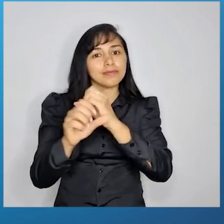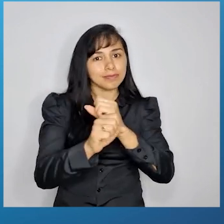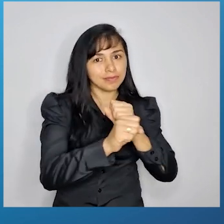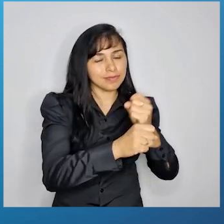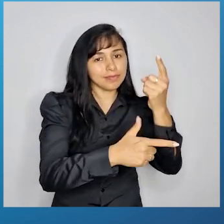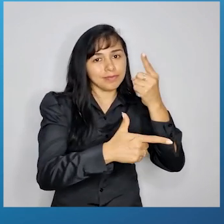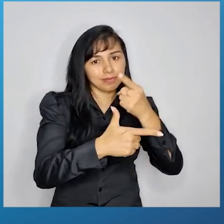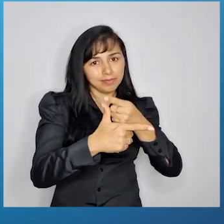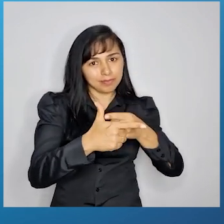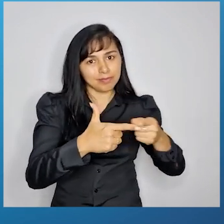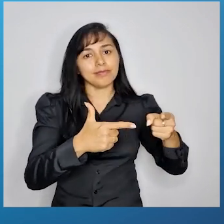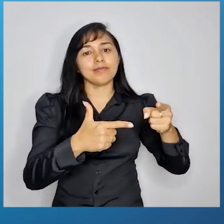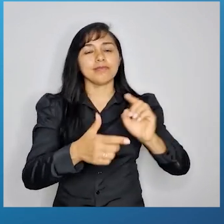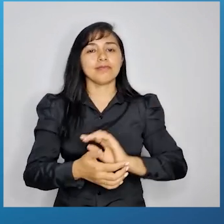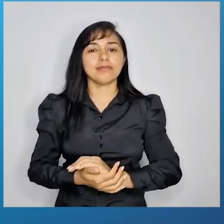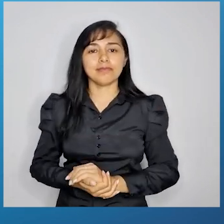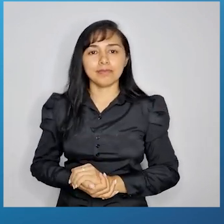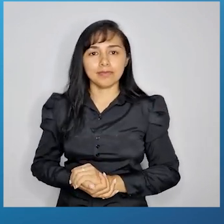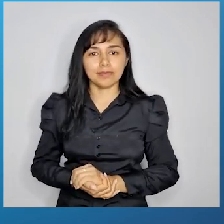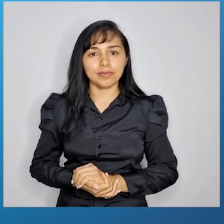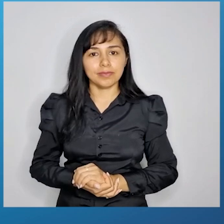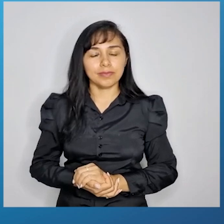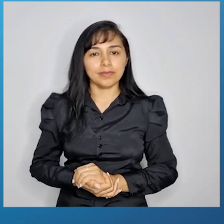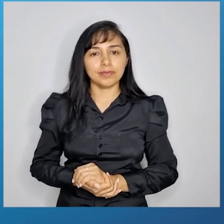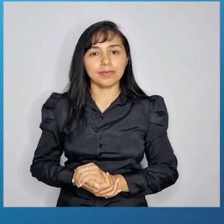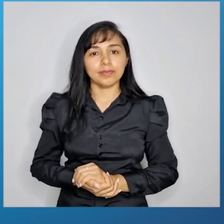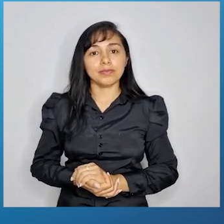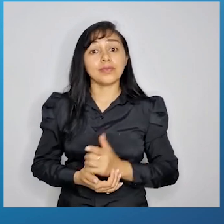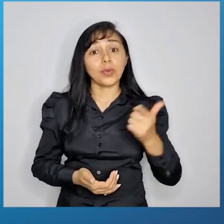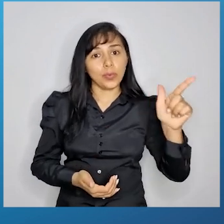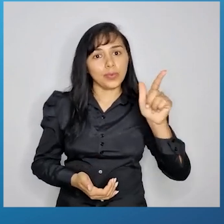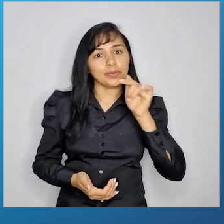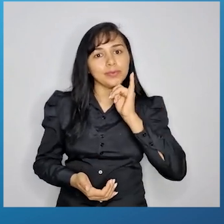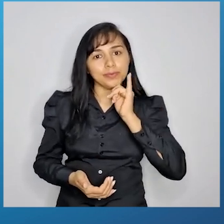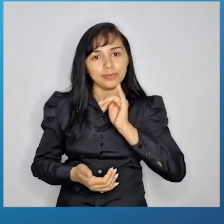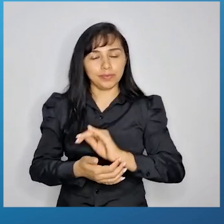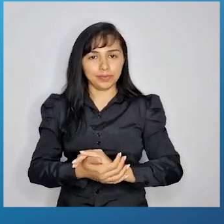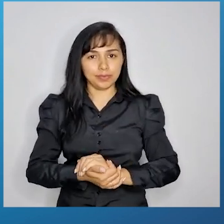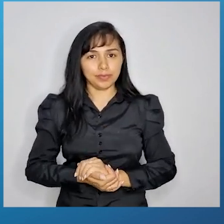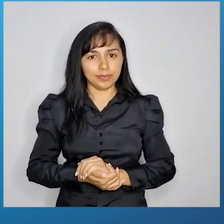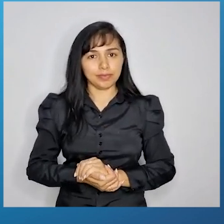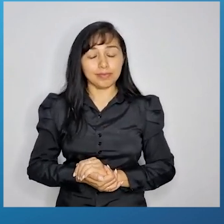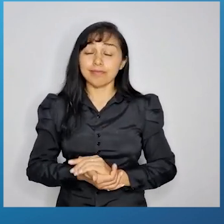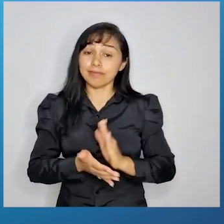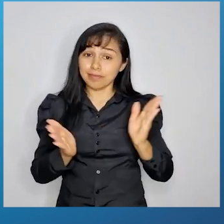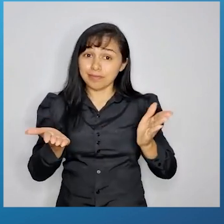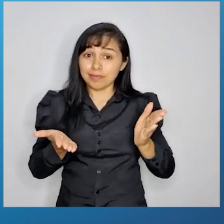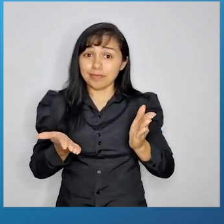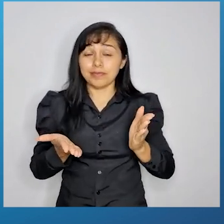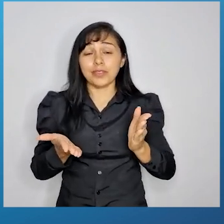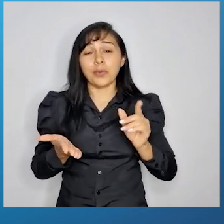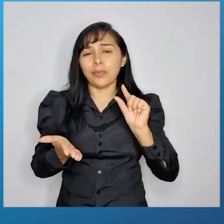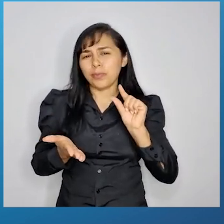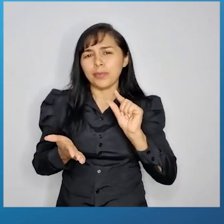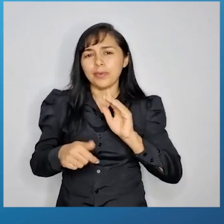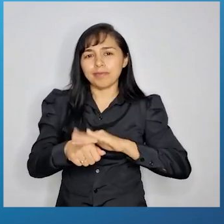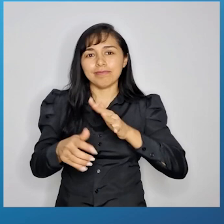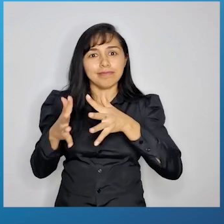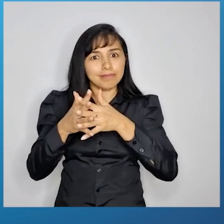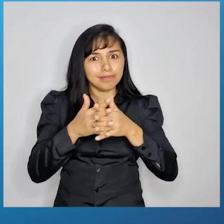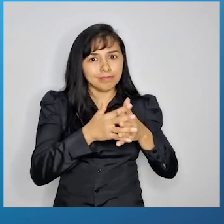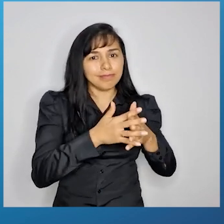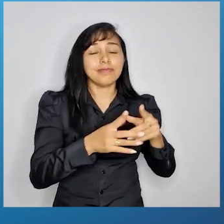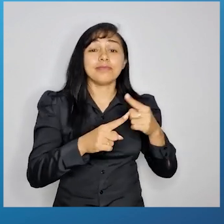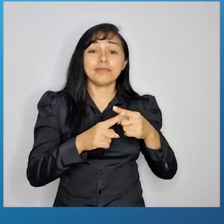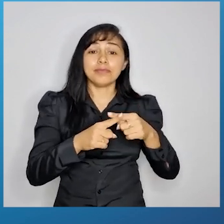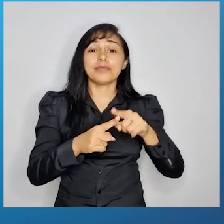operação de divisão para ele ser resolvido. Então, vamos para mais um problema, esse um pouco mais complexo, porque nós